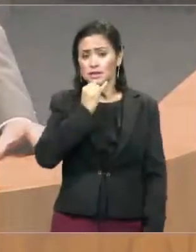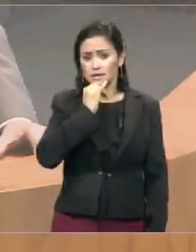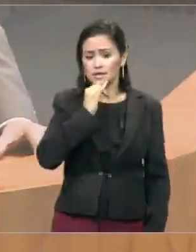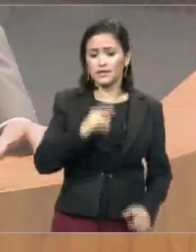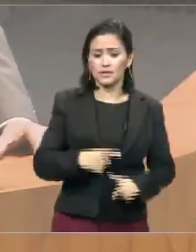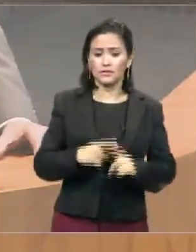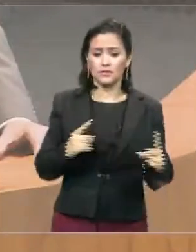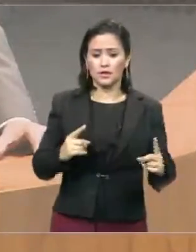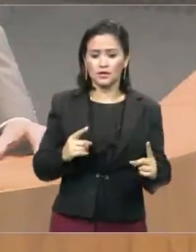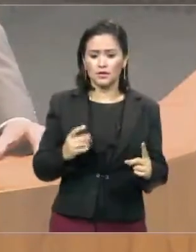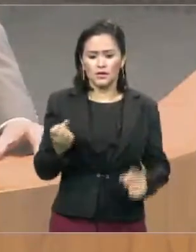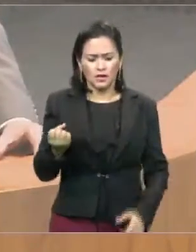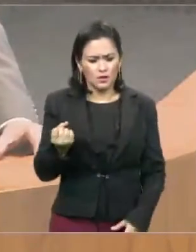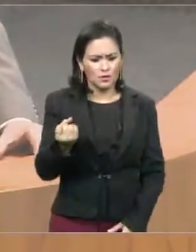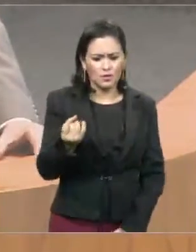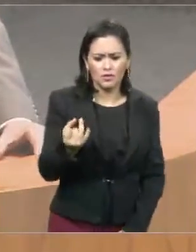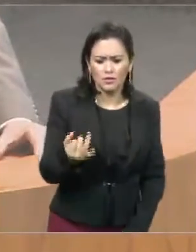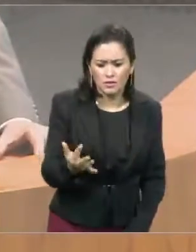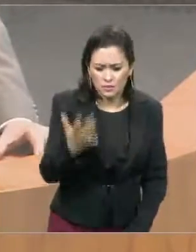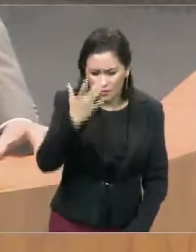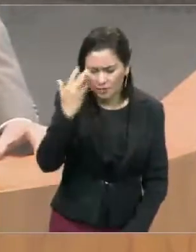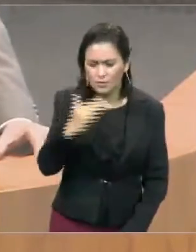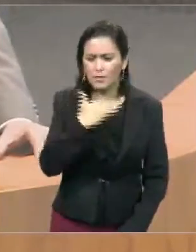os mortos todos os dias.